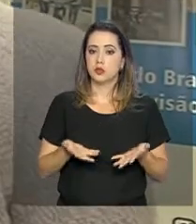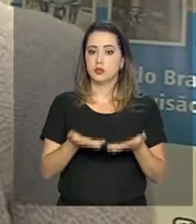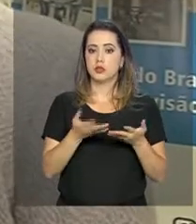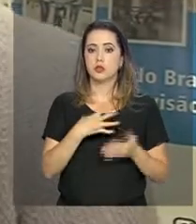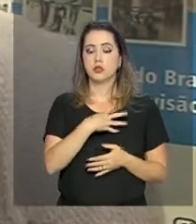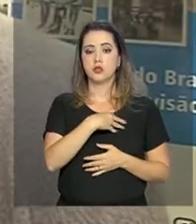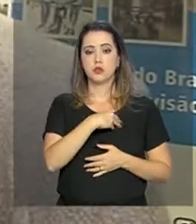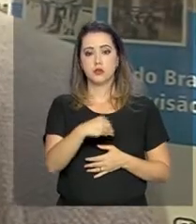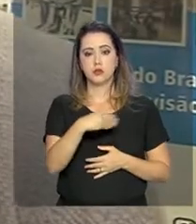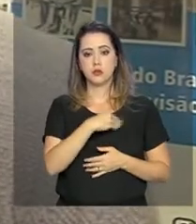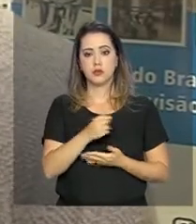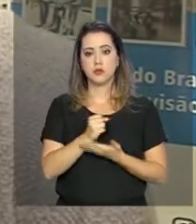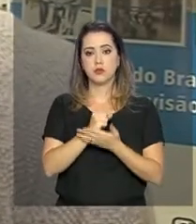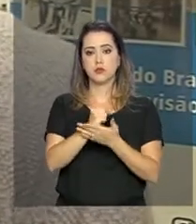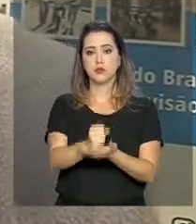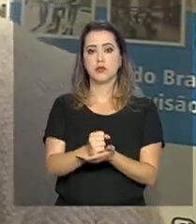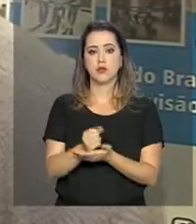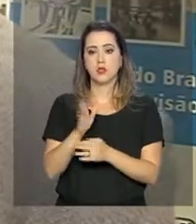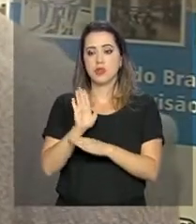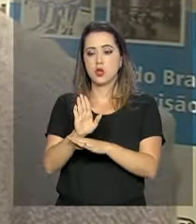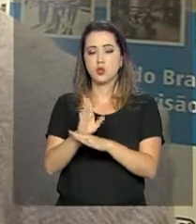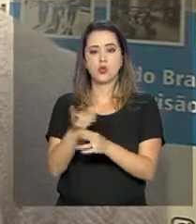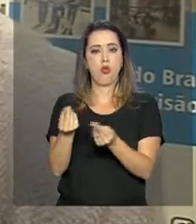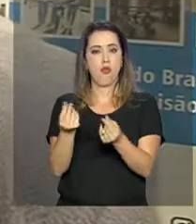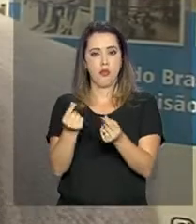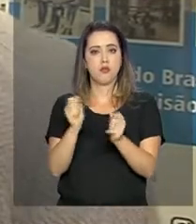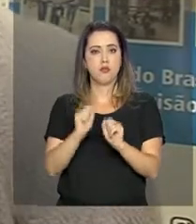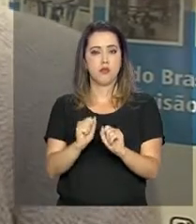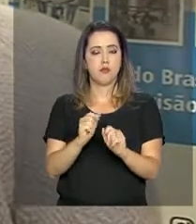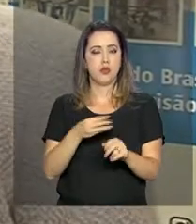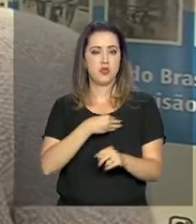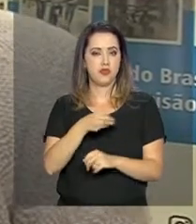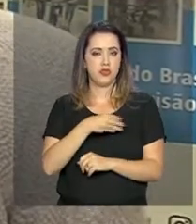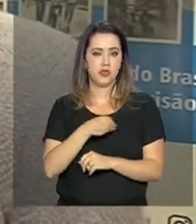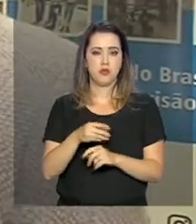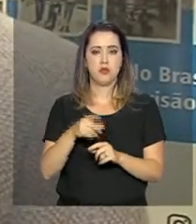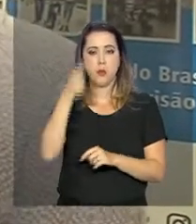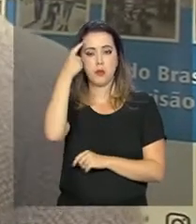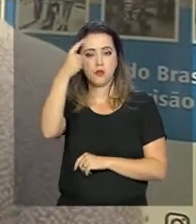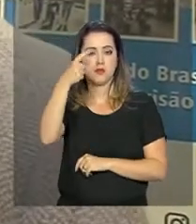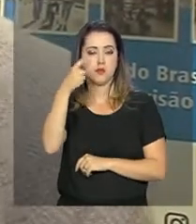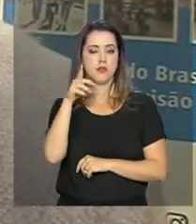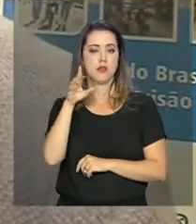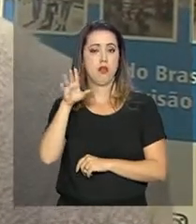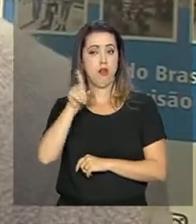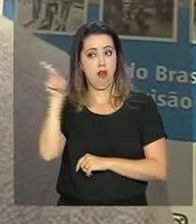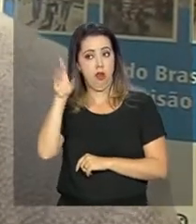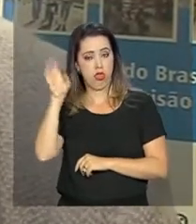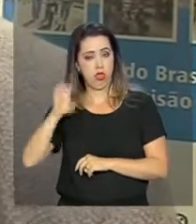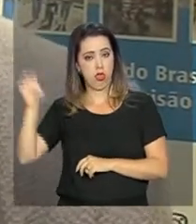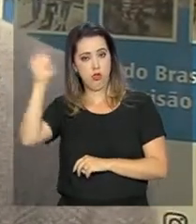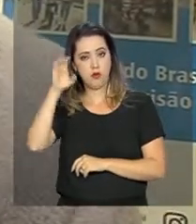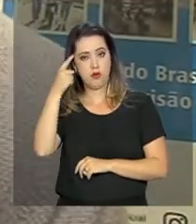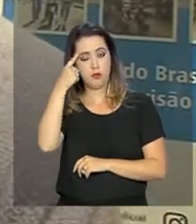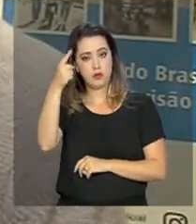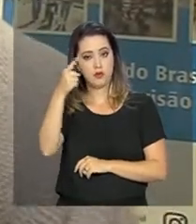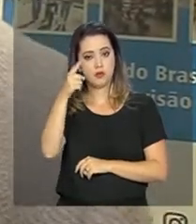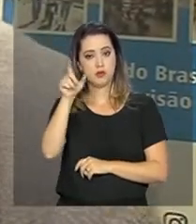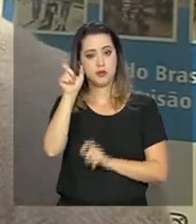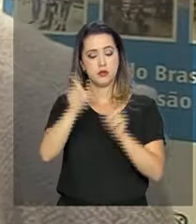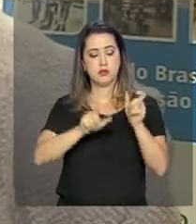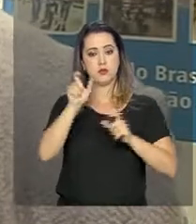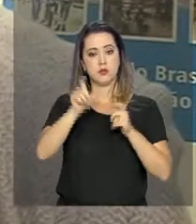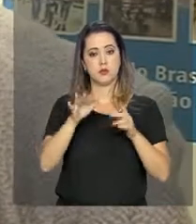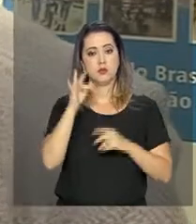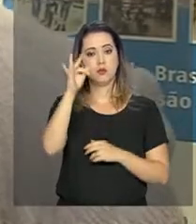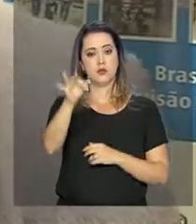né oferecem subsídios para que as pessoas tenham filhos pensando que na população que vai sustentar